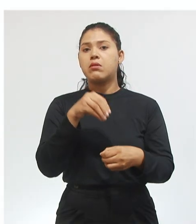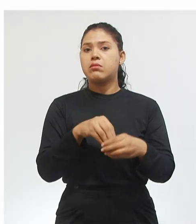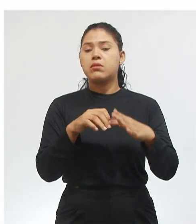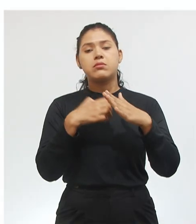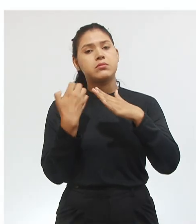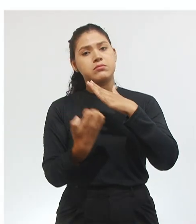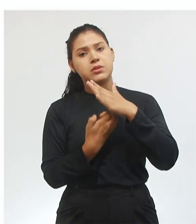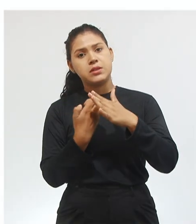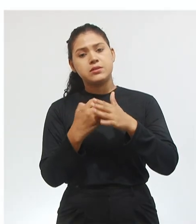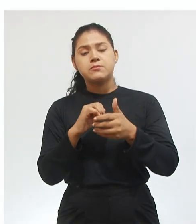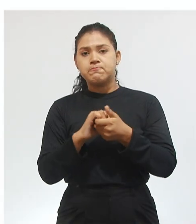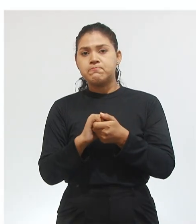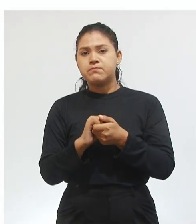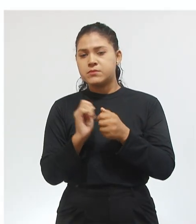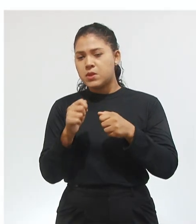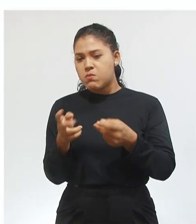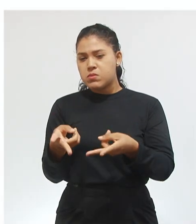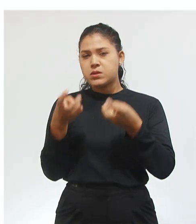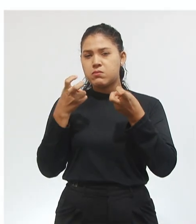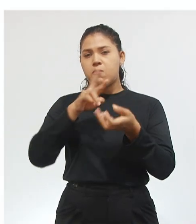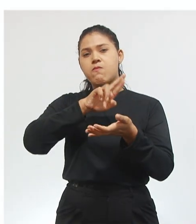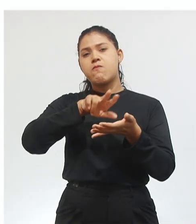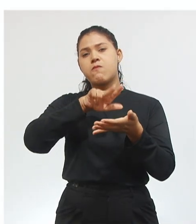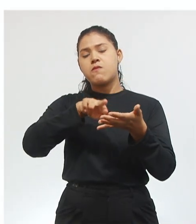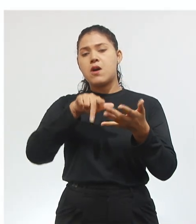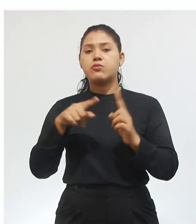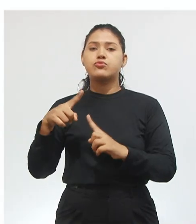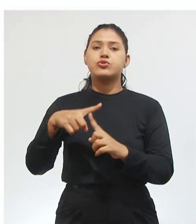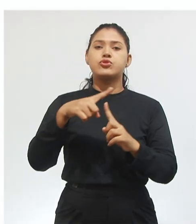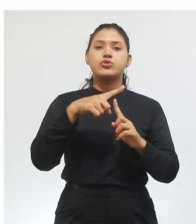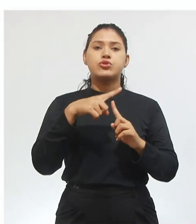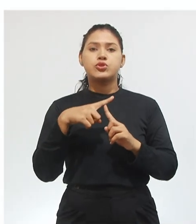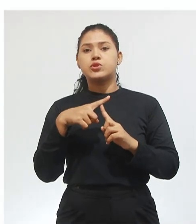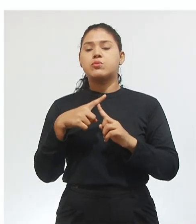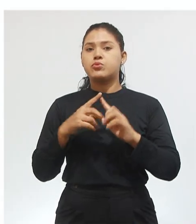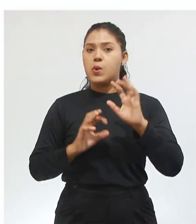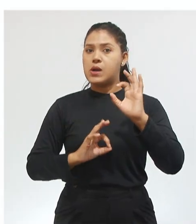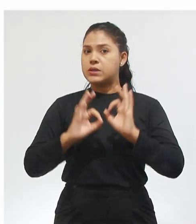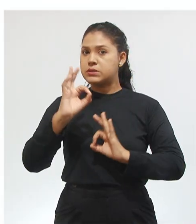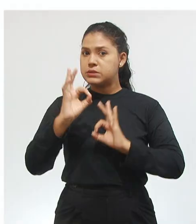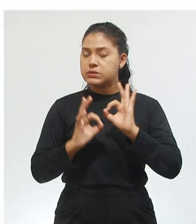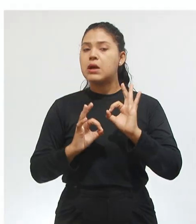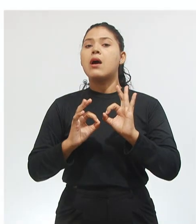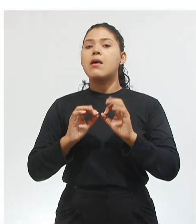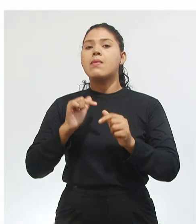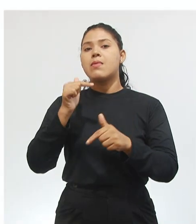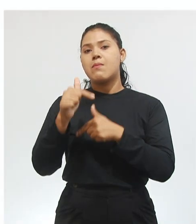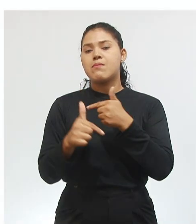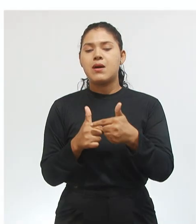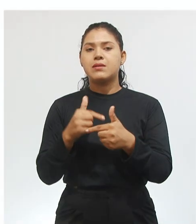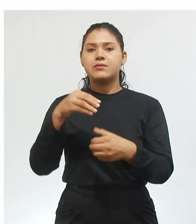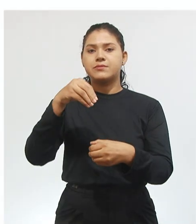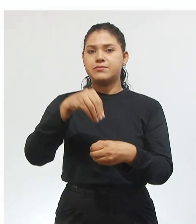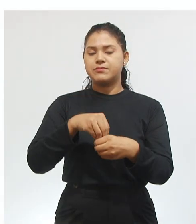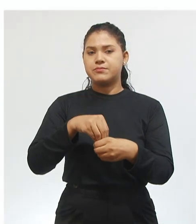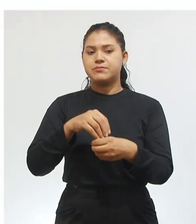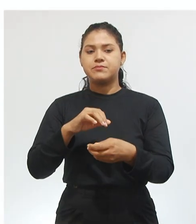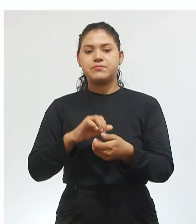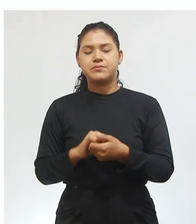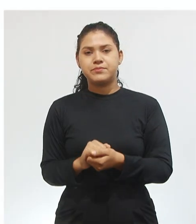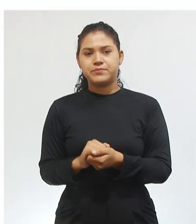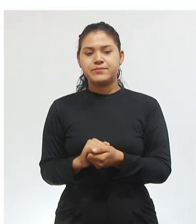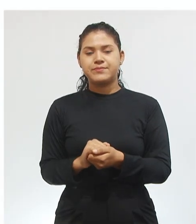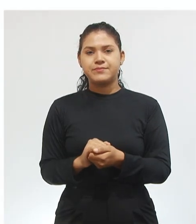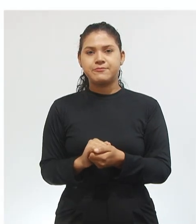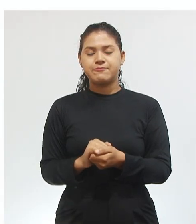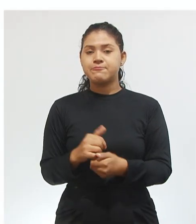organização então perceba que são várias partes interessadas que participam desse processo aí o ponto dois desse